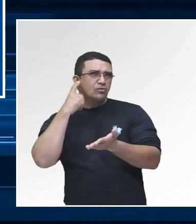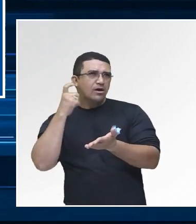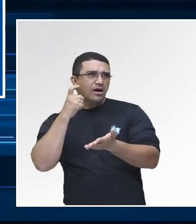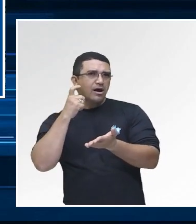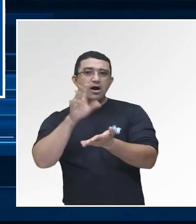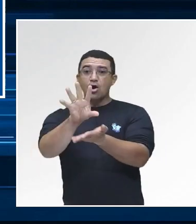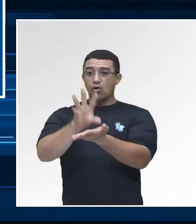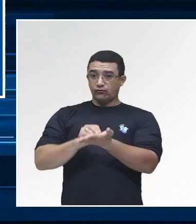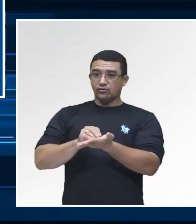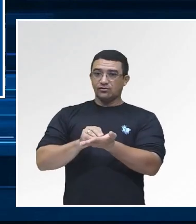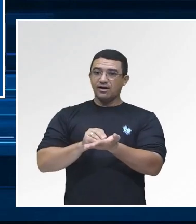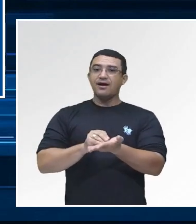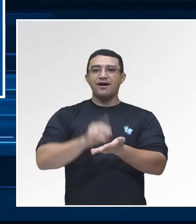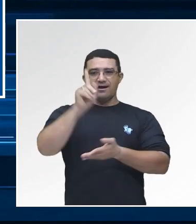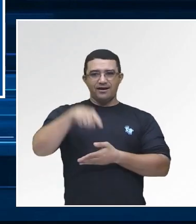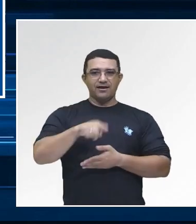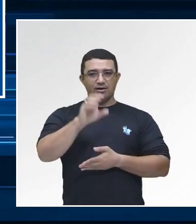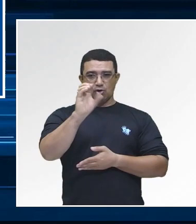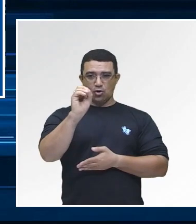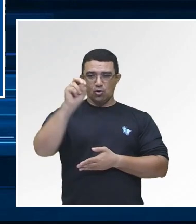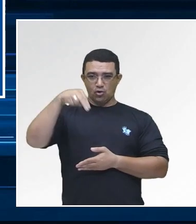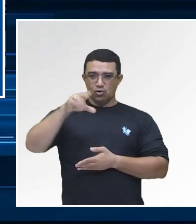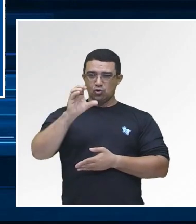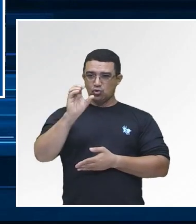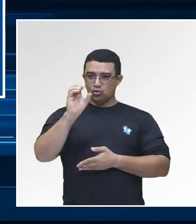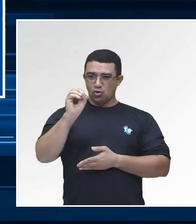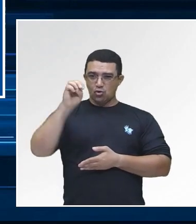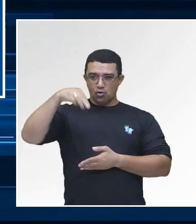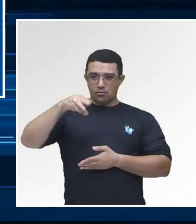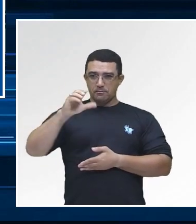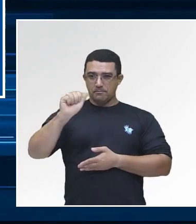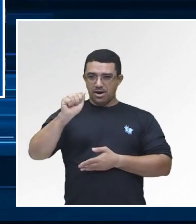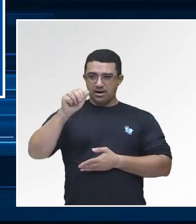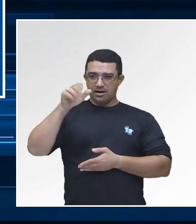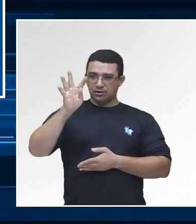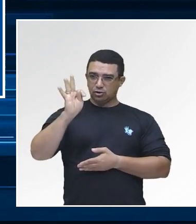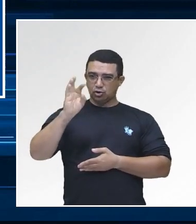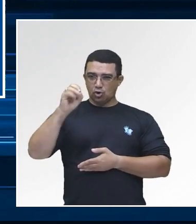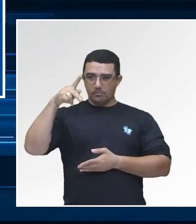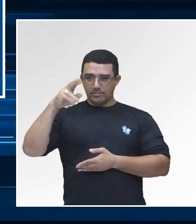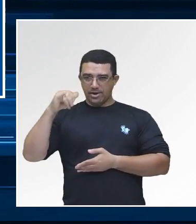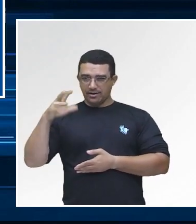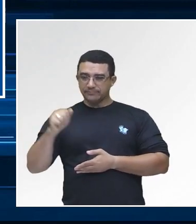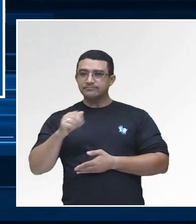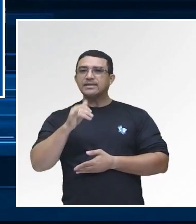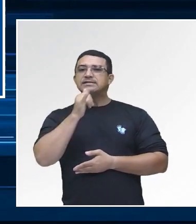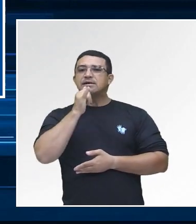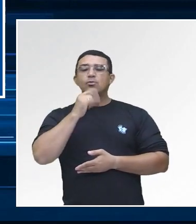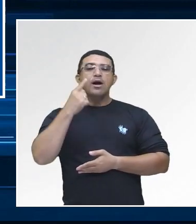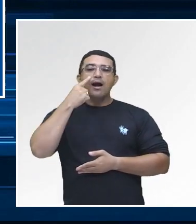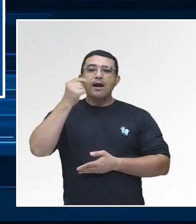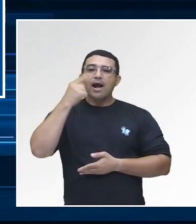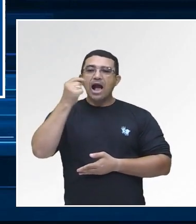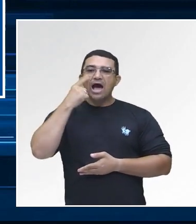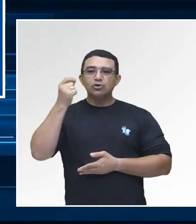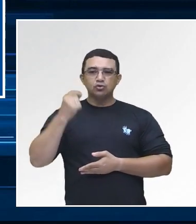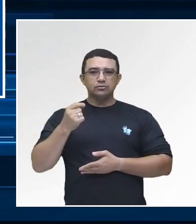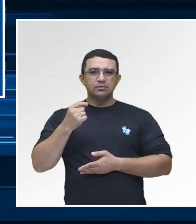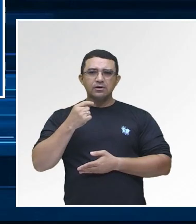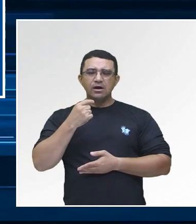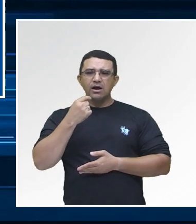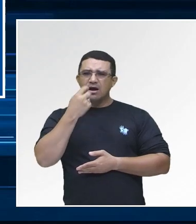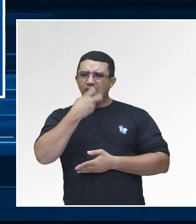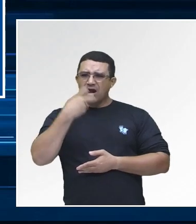chamamos de onomatopeia. Temos o exemplo aí do gatinho, né, miando, miau, miau. Eros